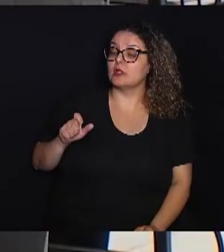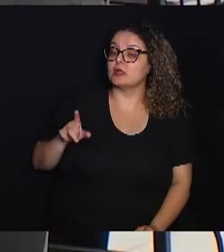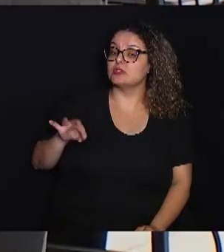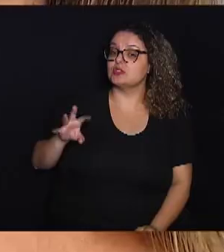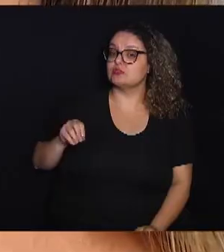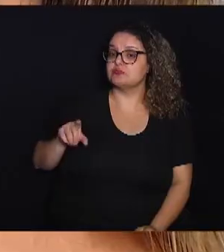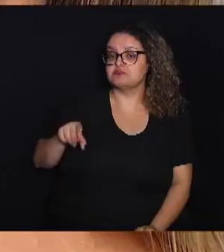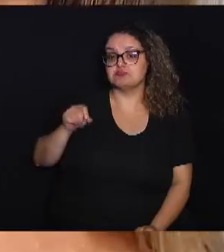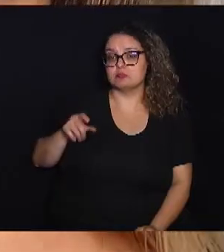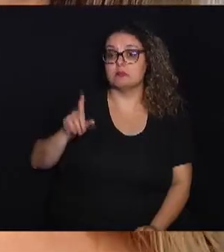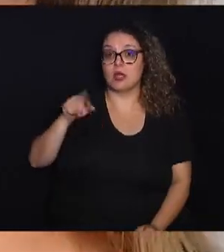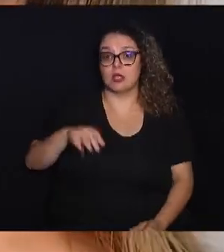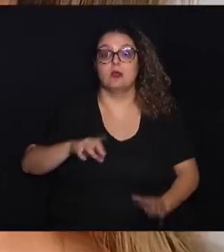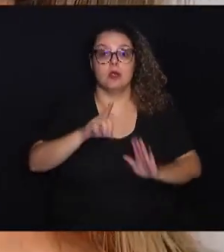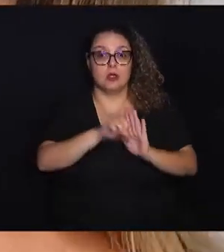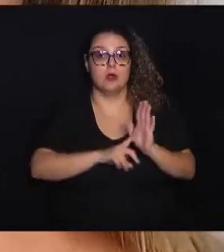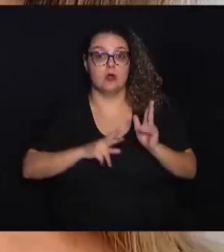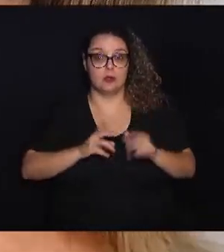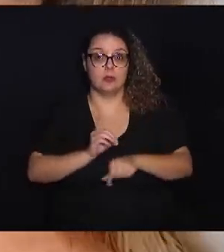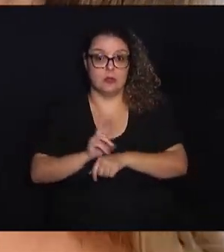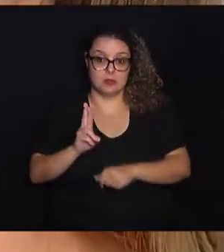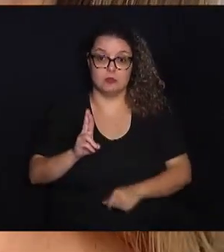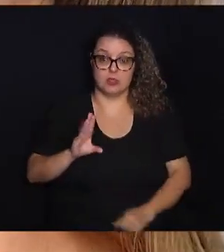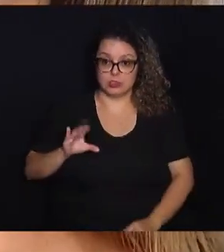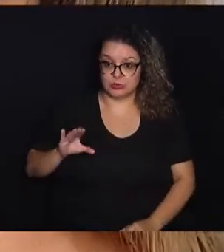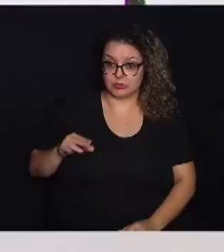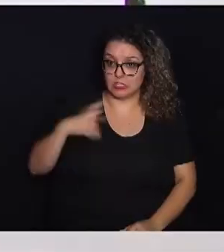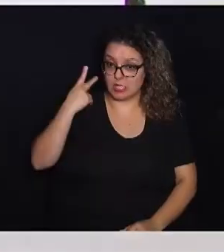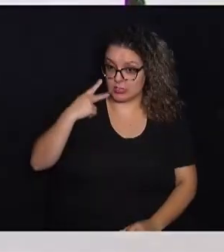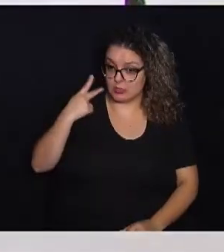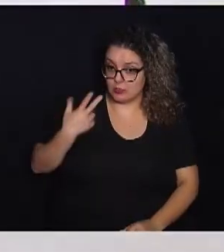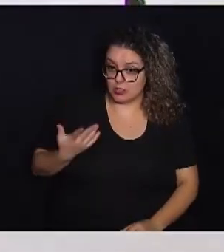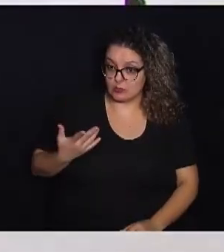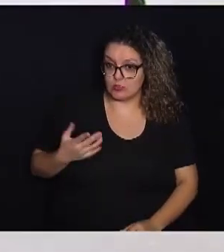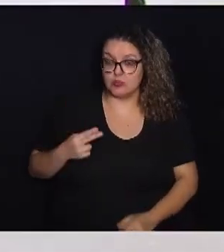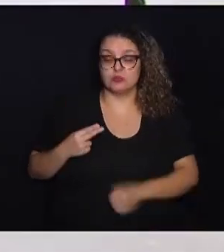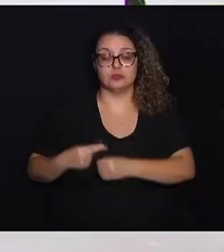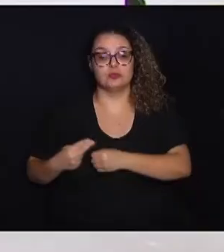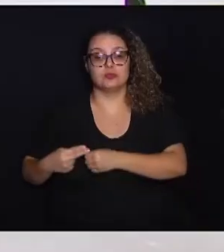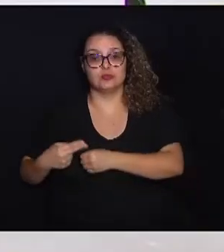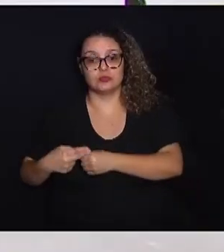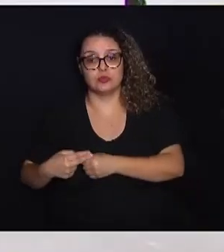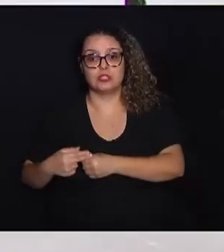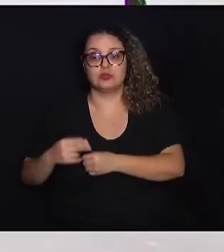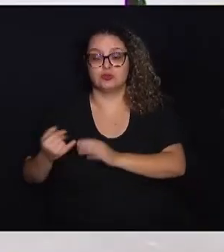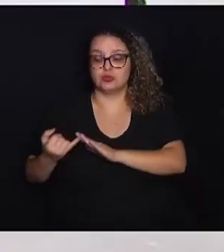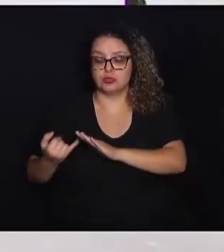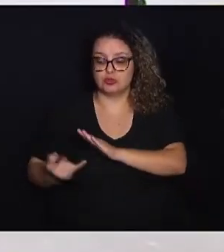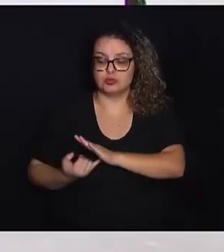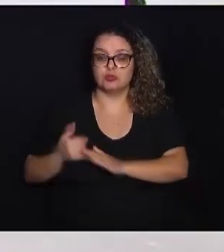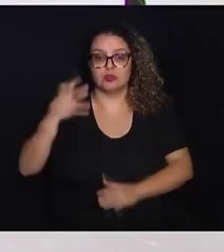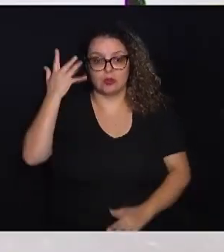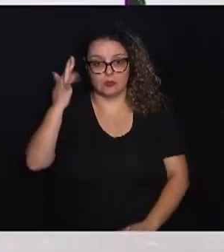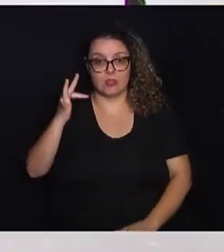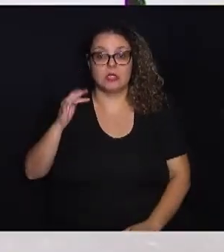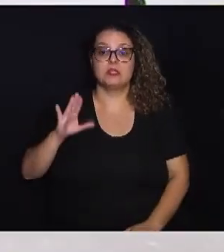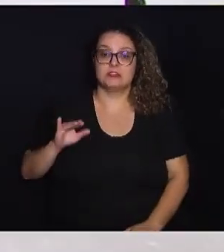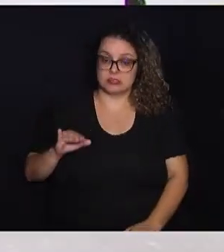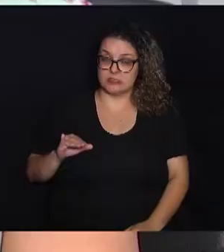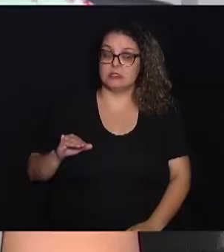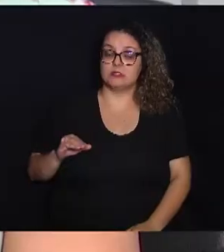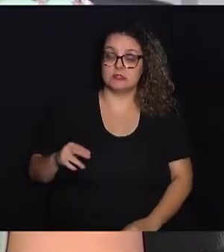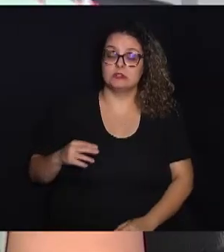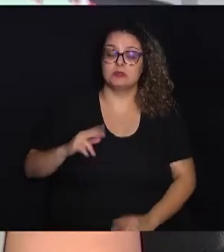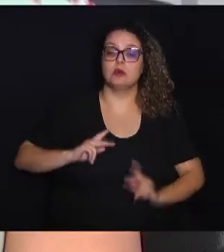ser um direito, como explica a doutoranda em Ciência Política do Instituto de Filosofia e Ciências Humanas da